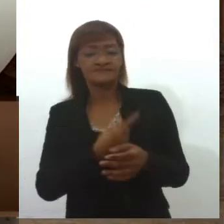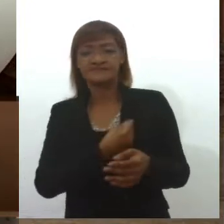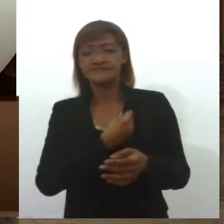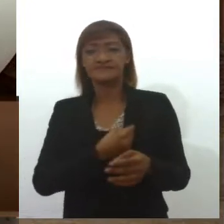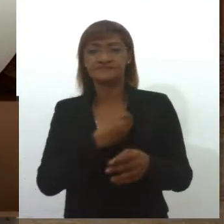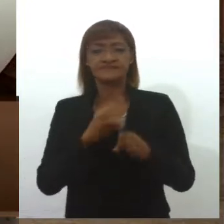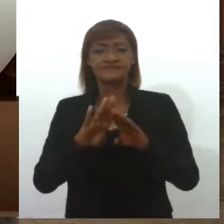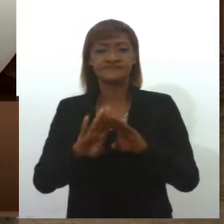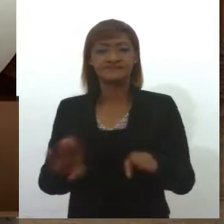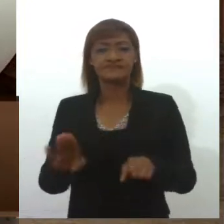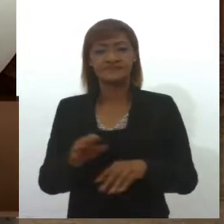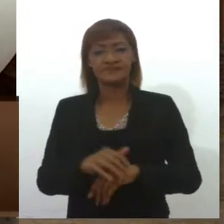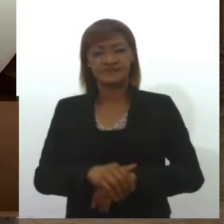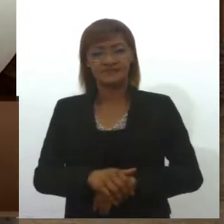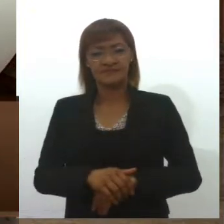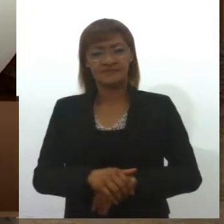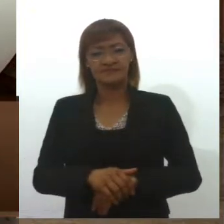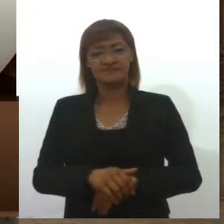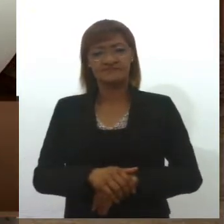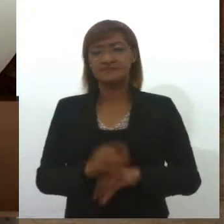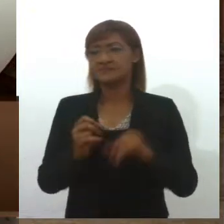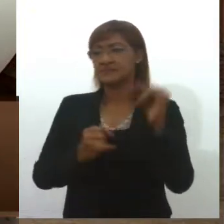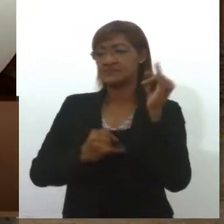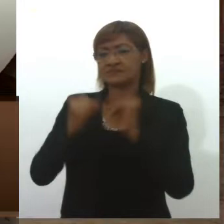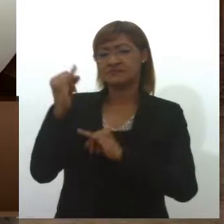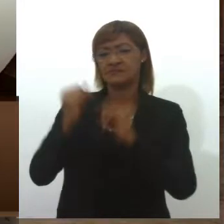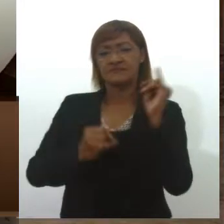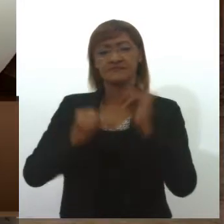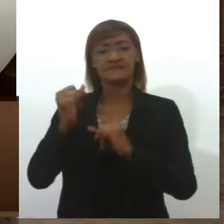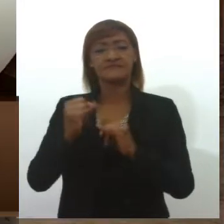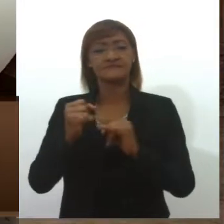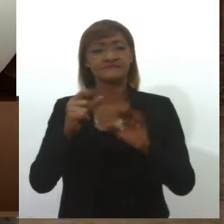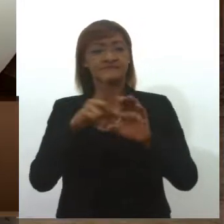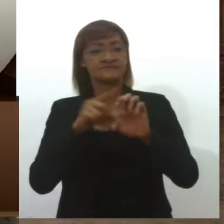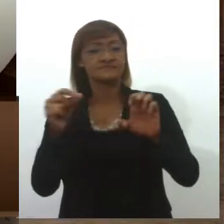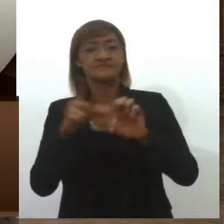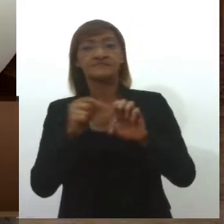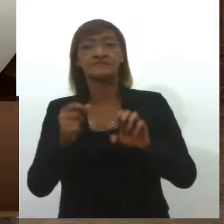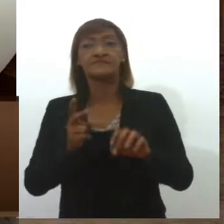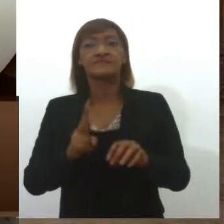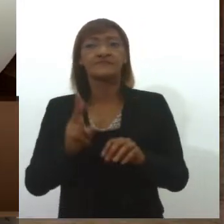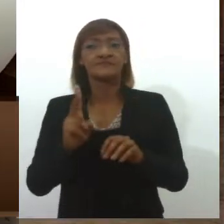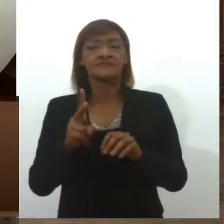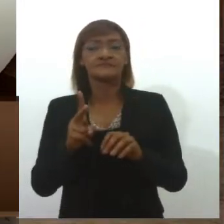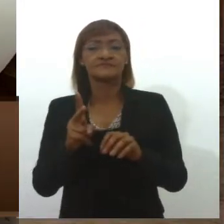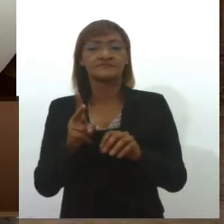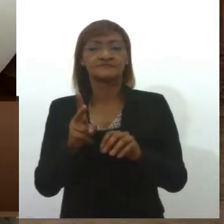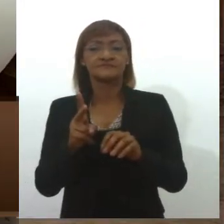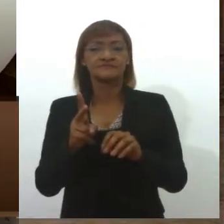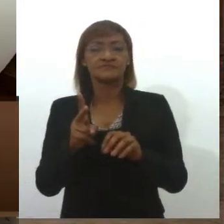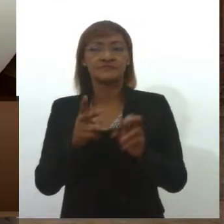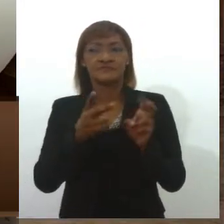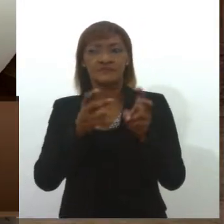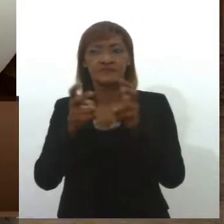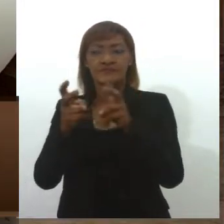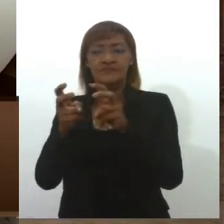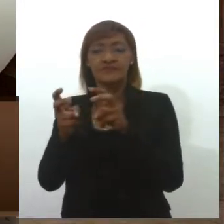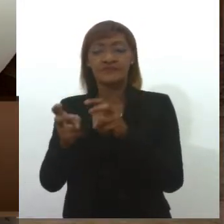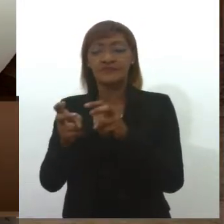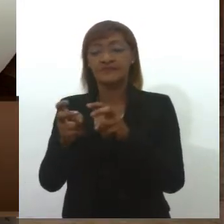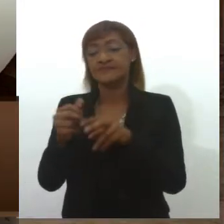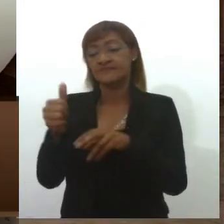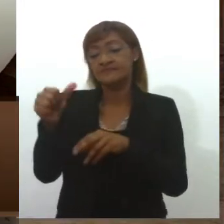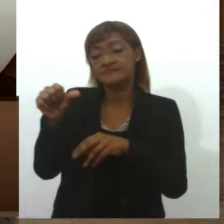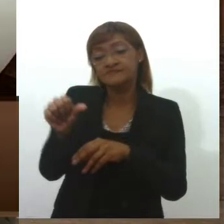pessoas da indústria, de empreendedores, que estão sempre de olho no pior, naquele cenário em que ele